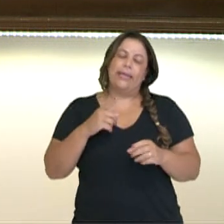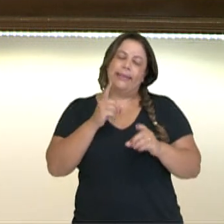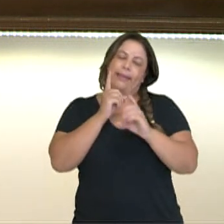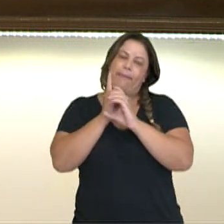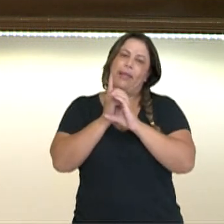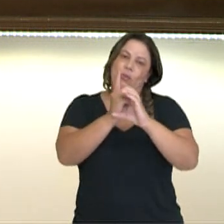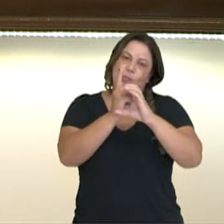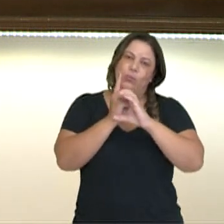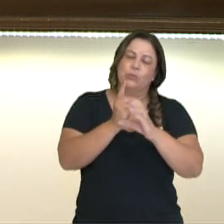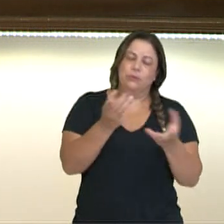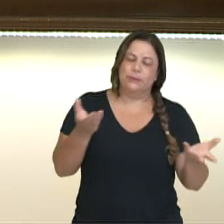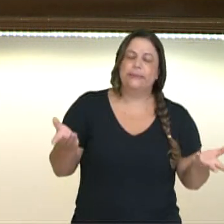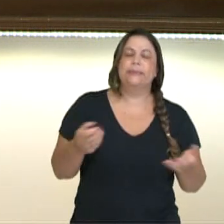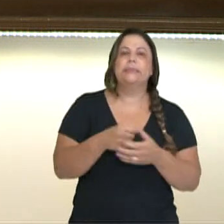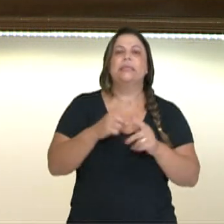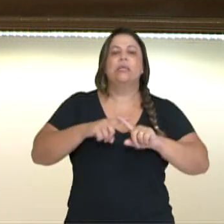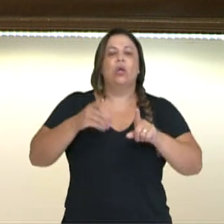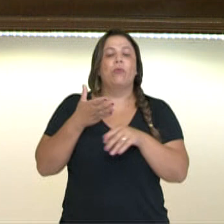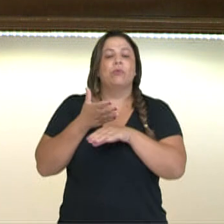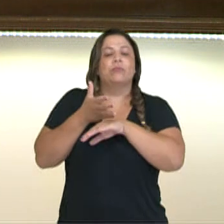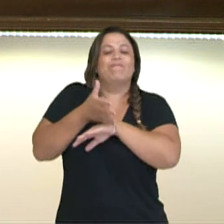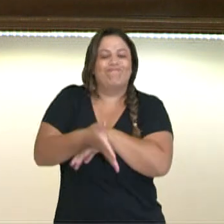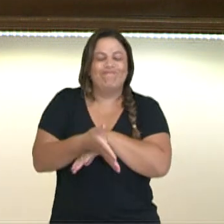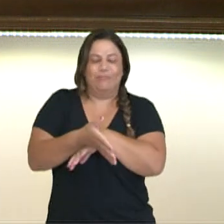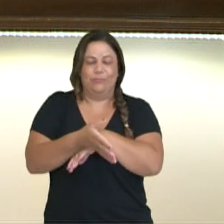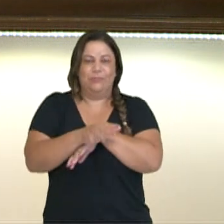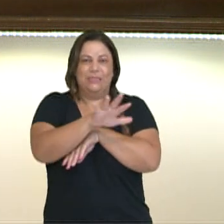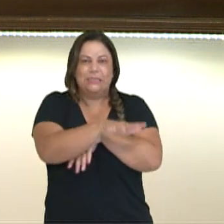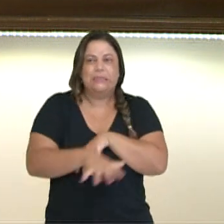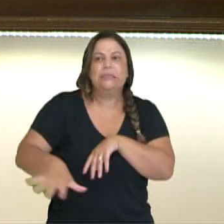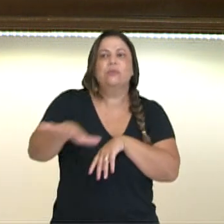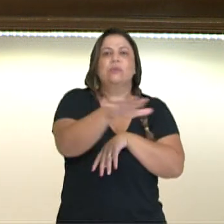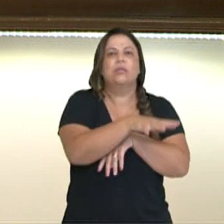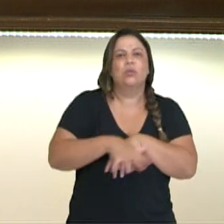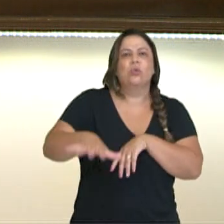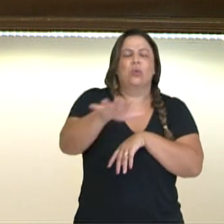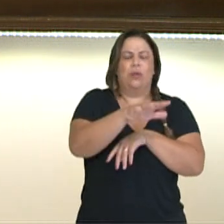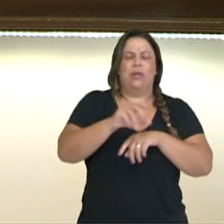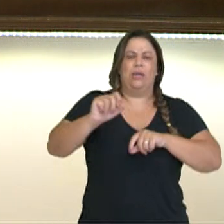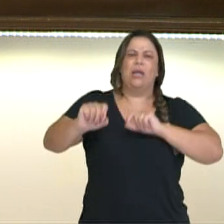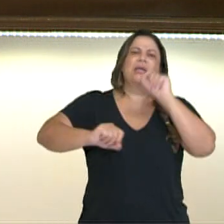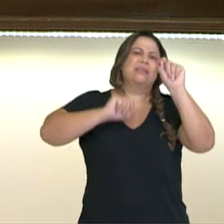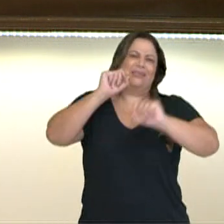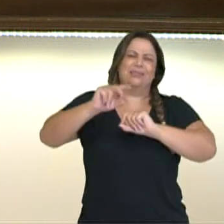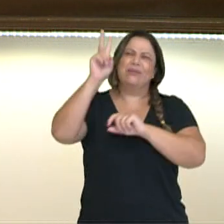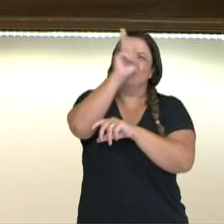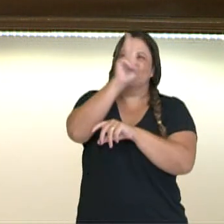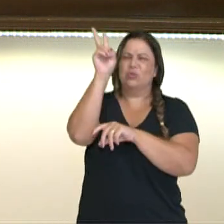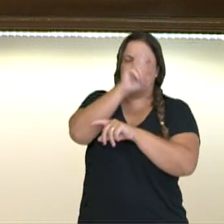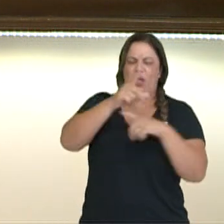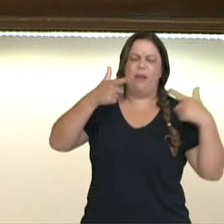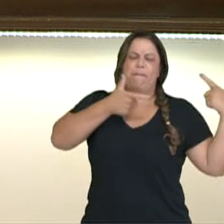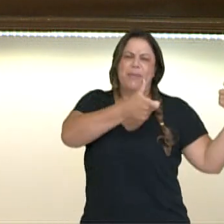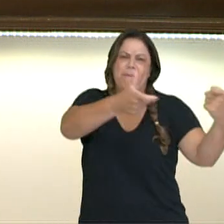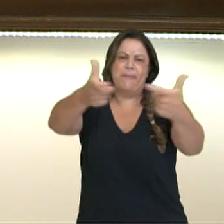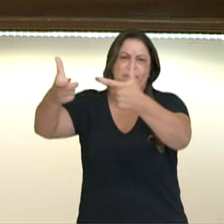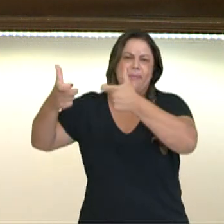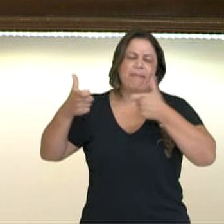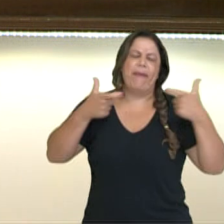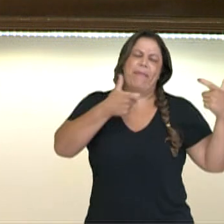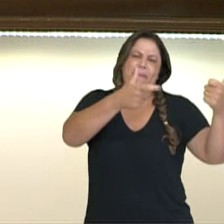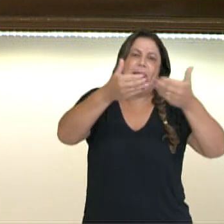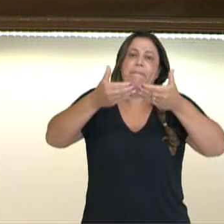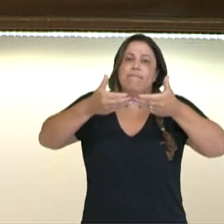Então foi feita uma invasão naquele território. E essa ação histórica de guerra muito violenta abriu as portas